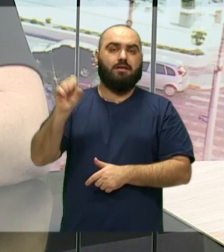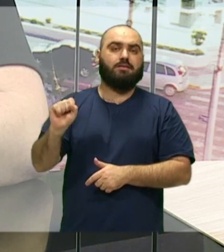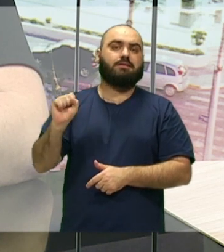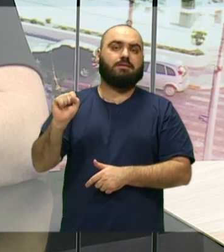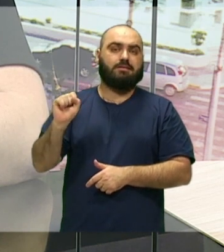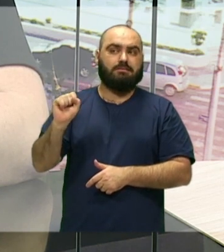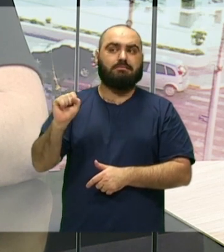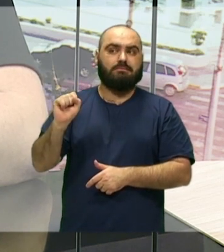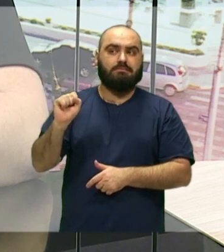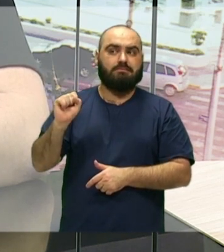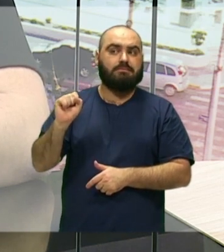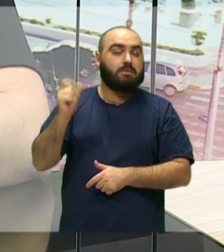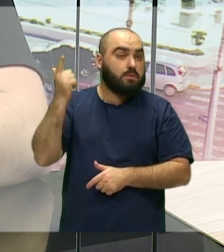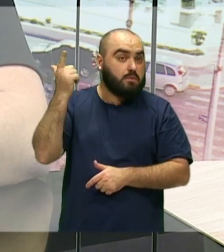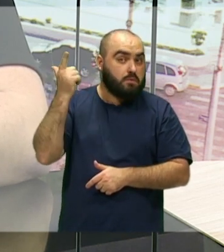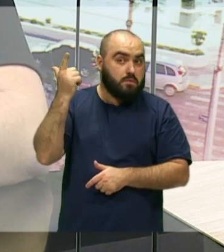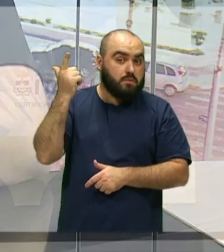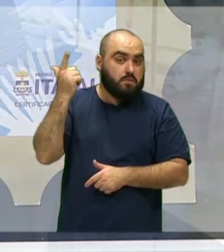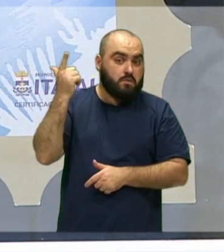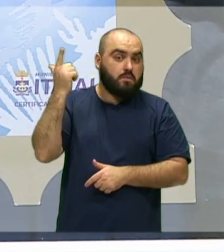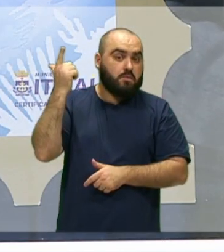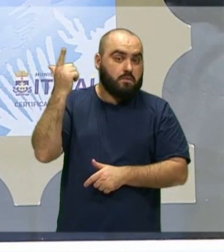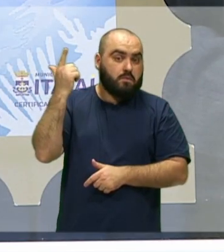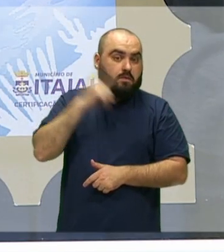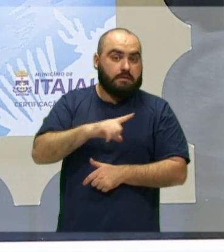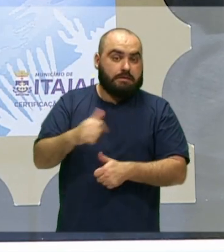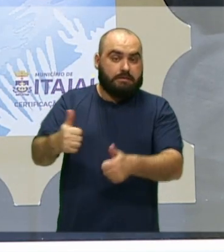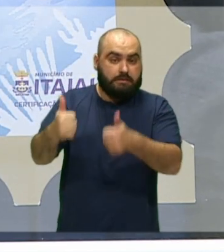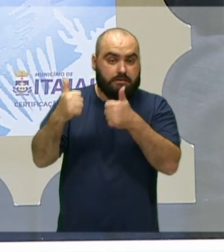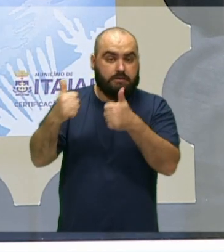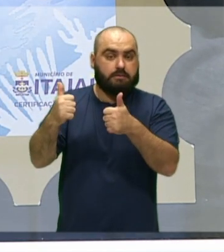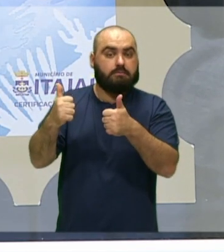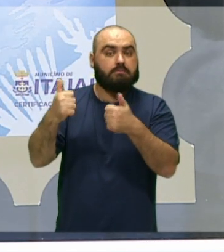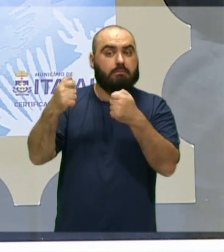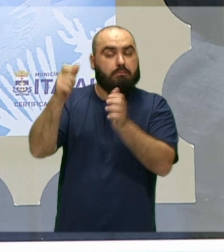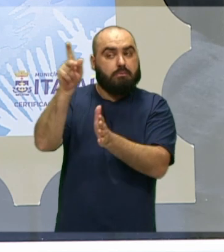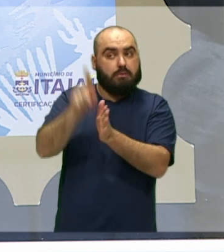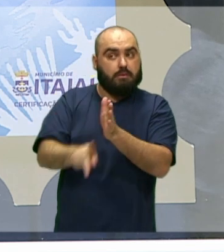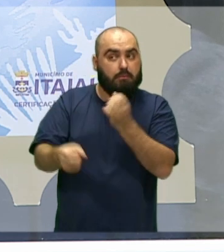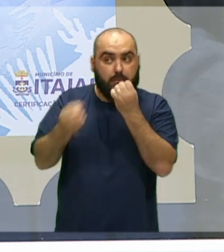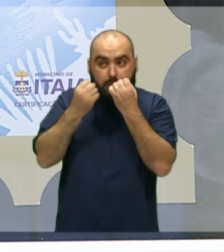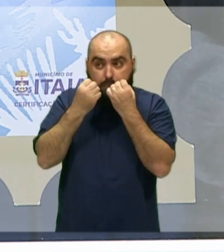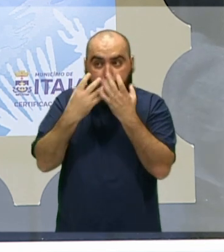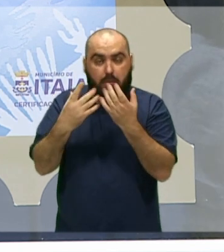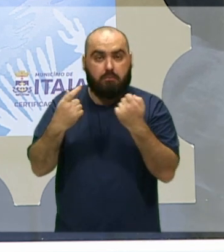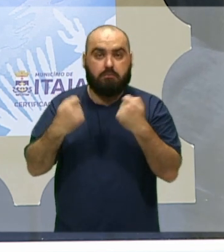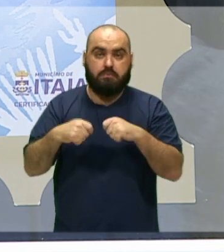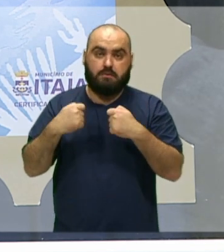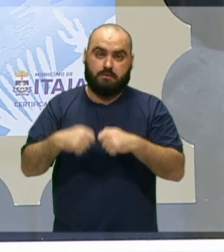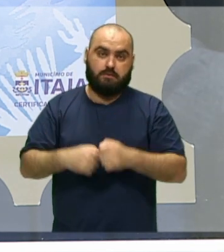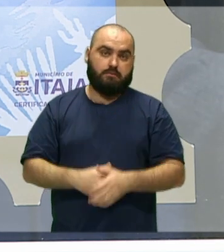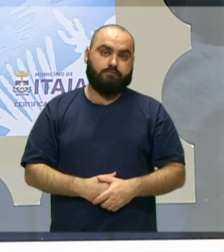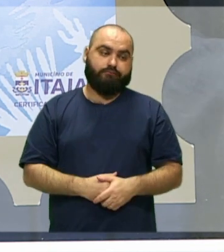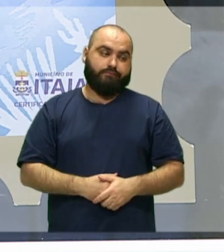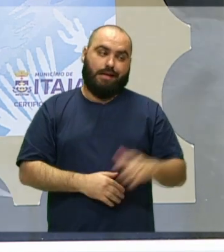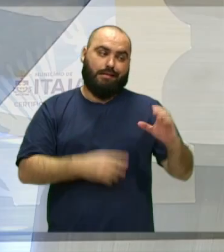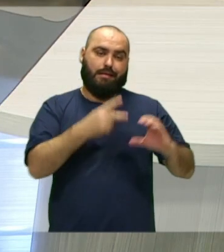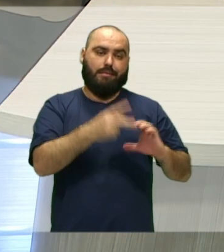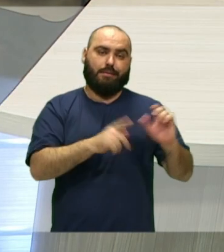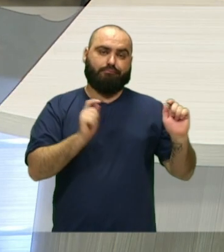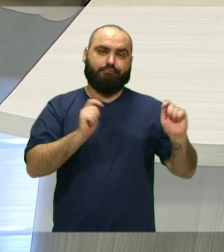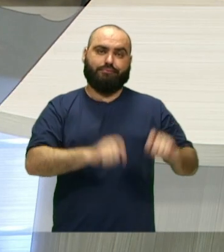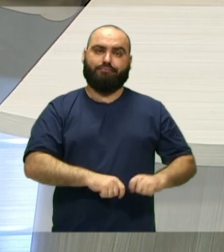ganhar tem que ter um projeto muito bom assim são geralmente que ultrapassam as nossas capacidades